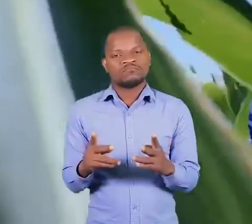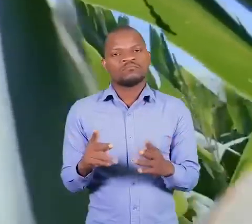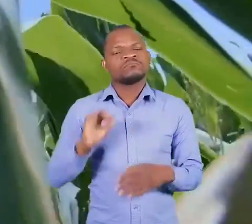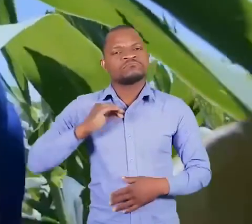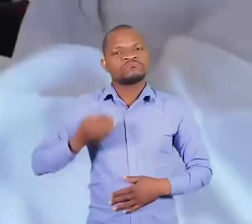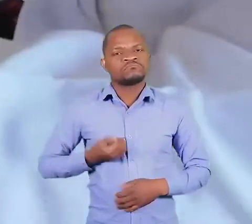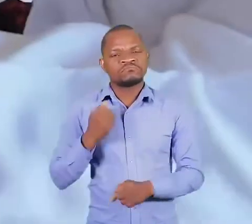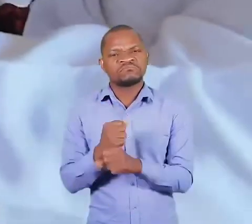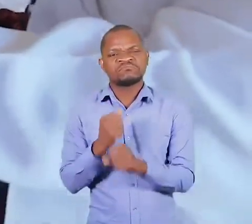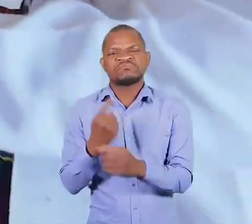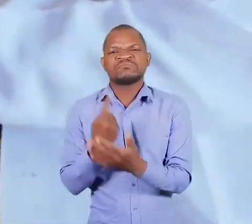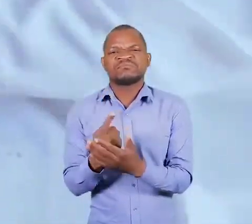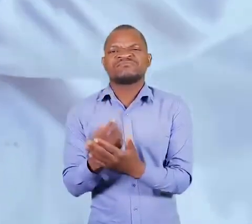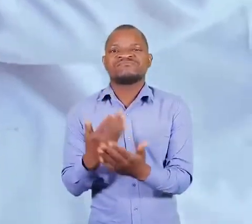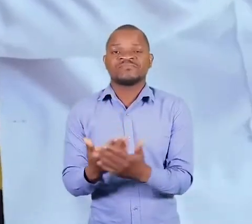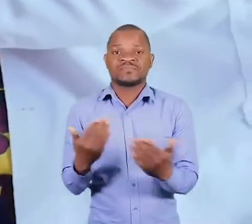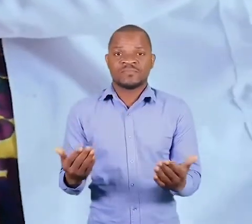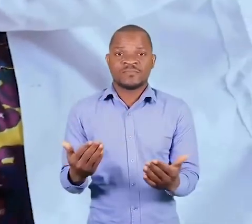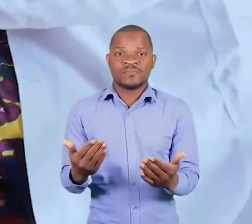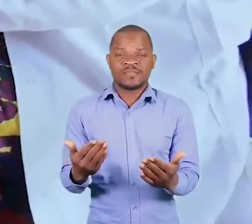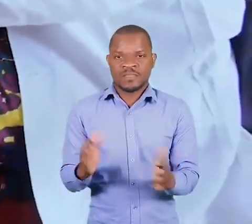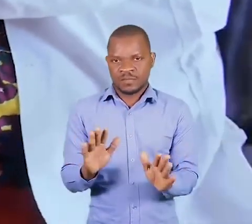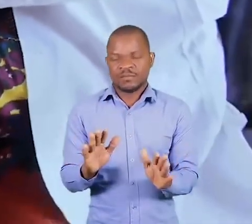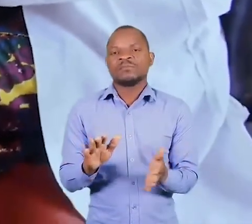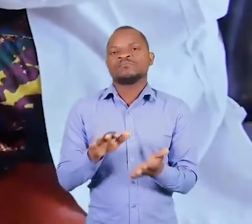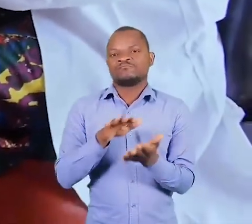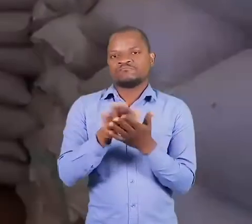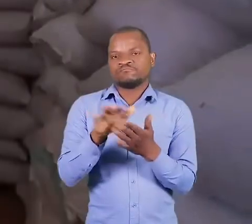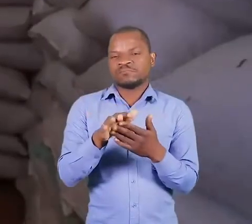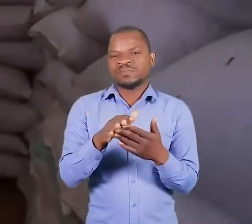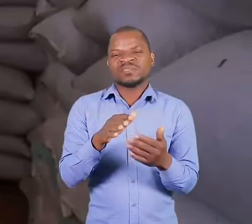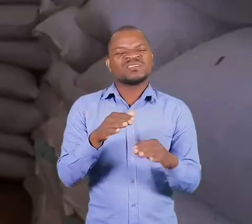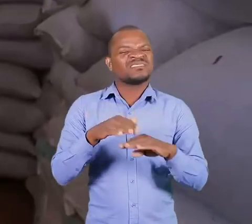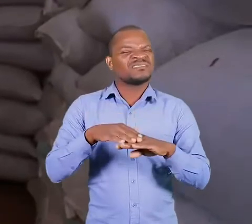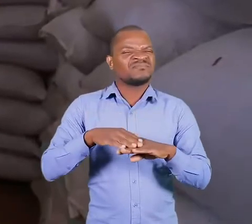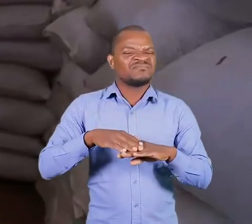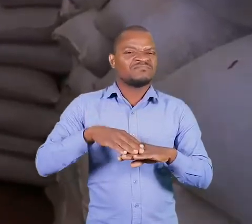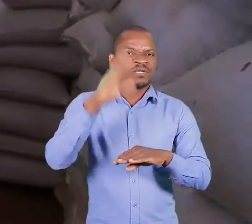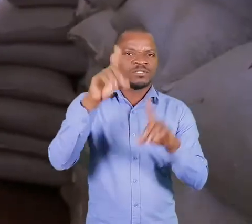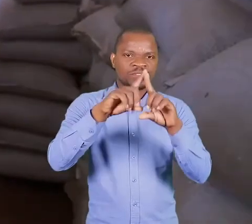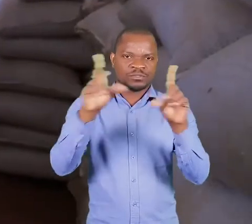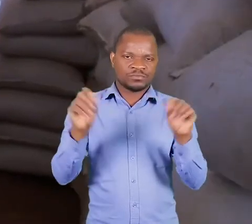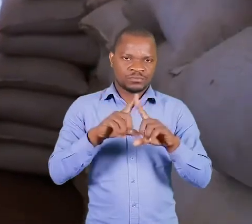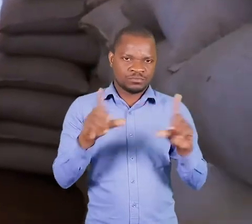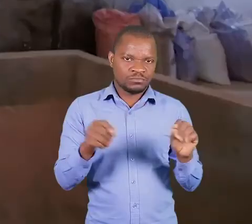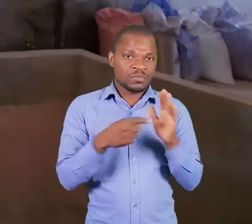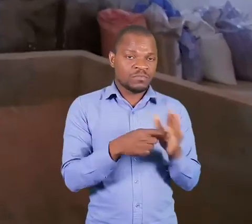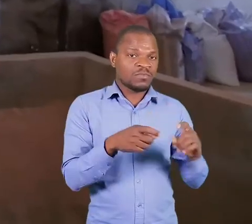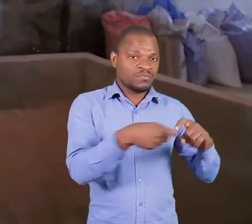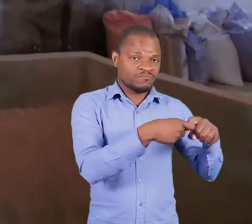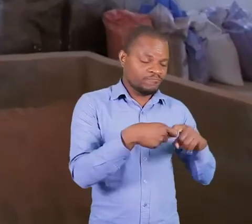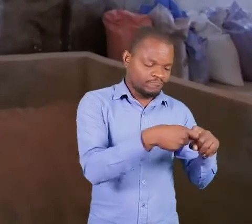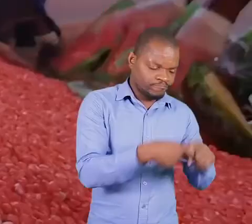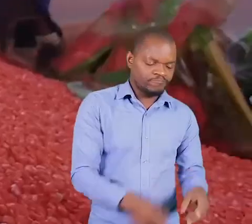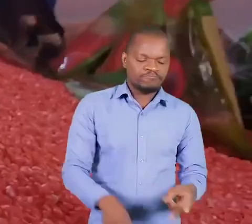Por que é importante que a mulher trabalhe? A importância da mulher trabalhar é vasta e vai desde o contexto